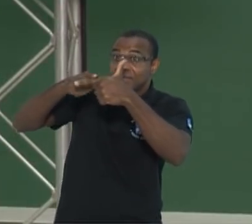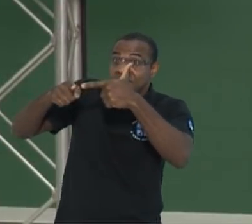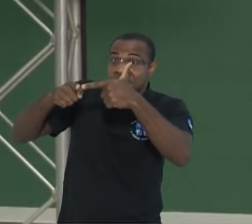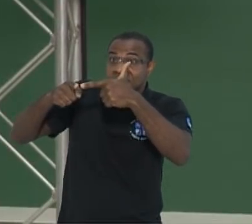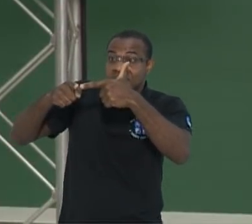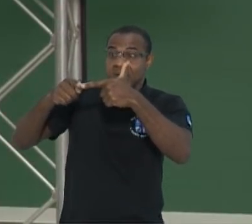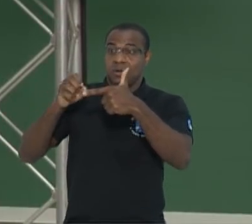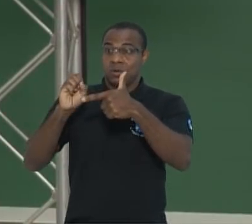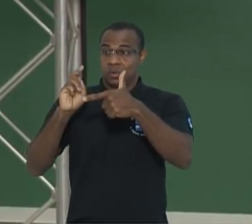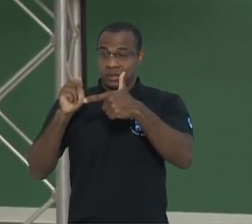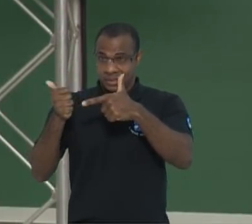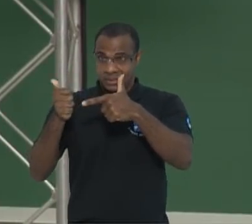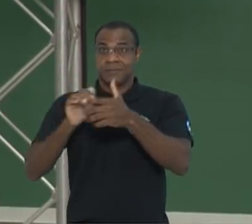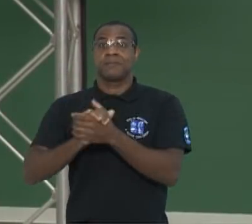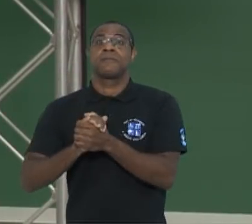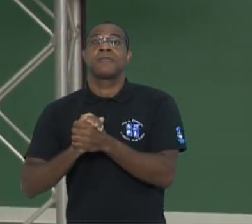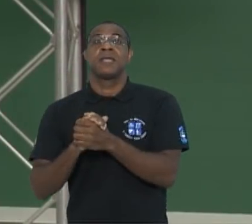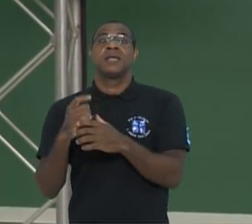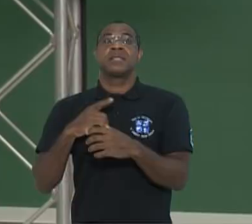avançar. Então aqui,